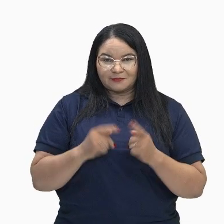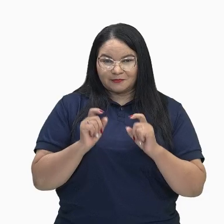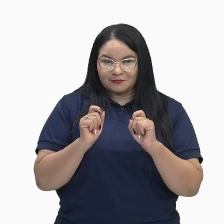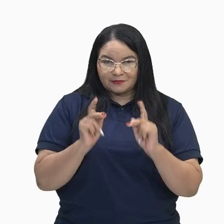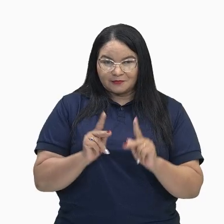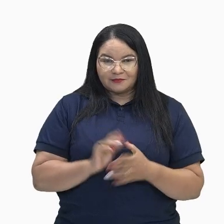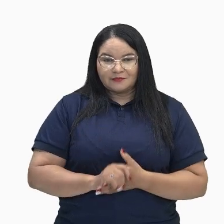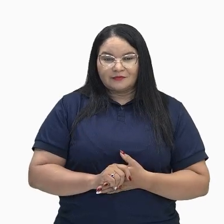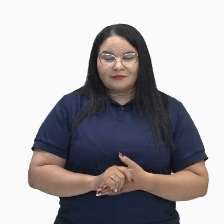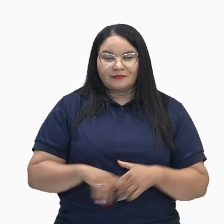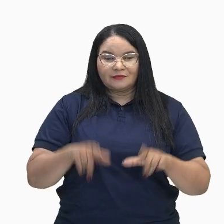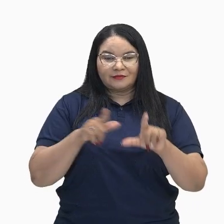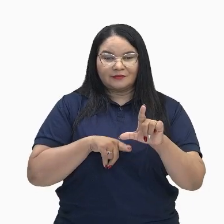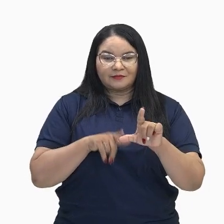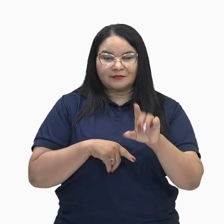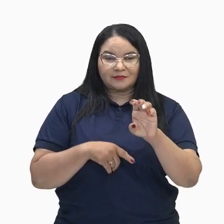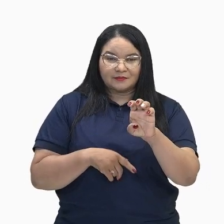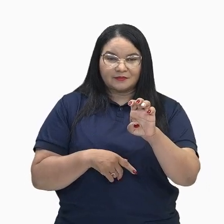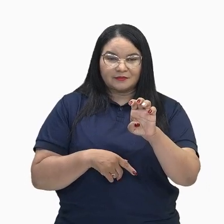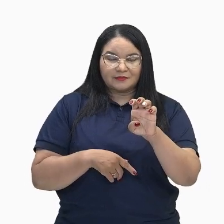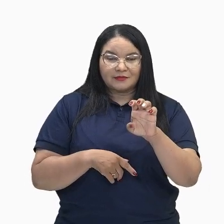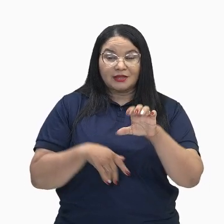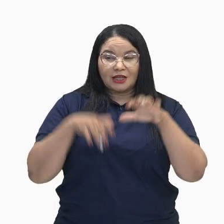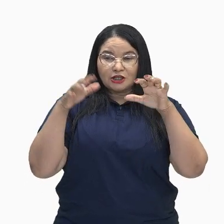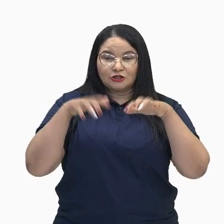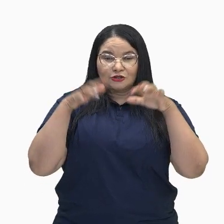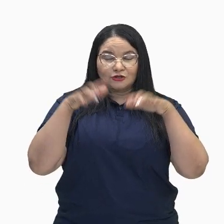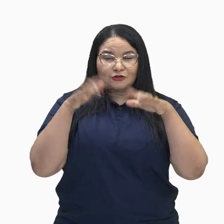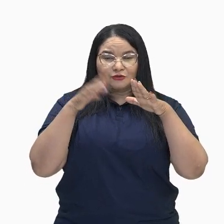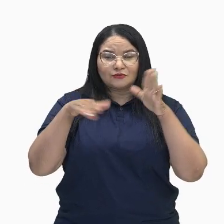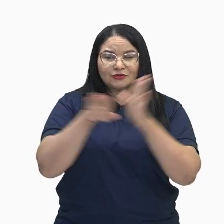E a letra E, a chuva chegou de repente,